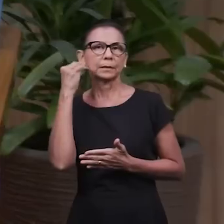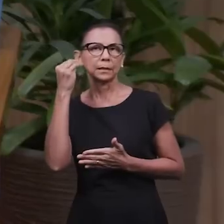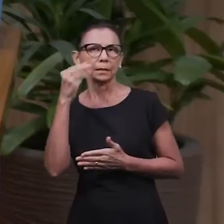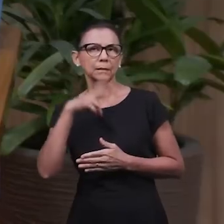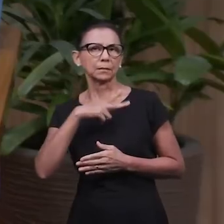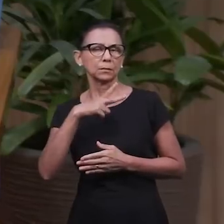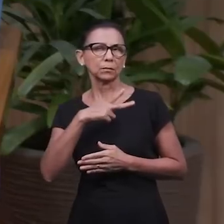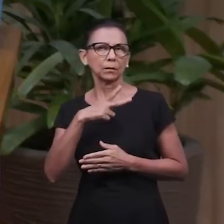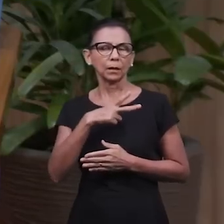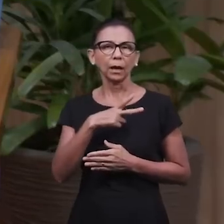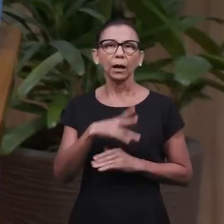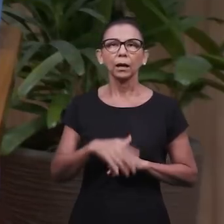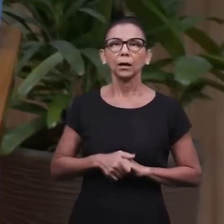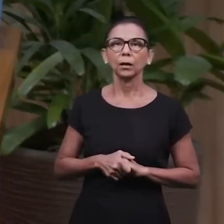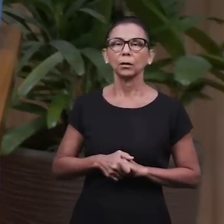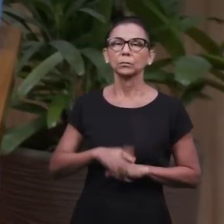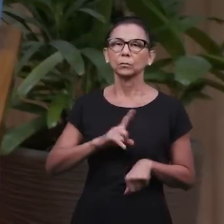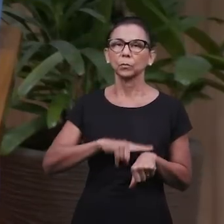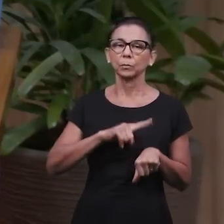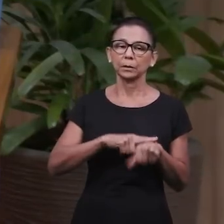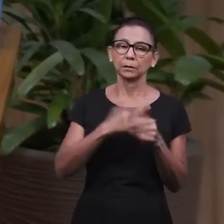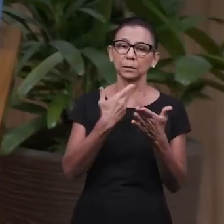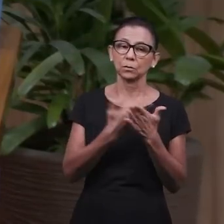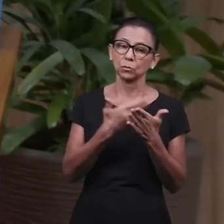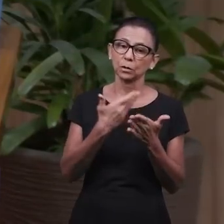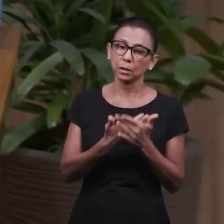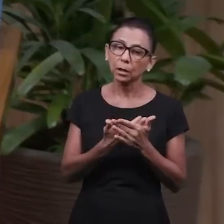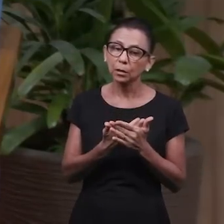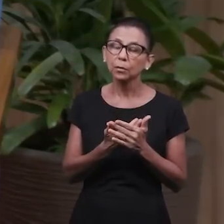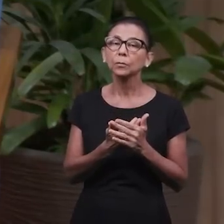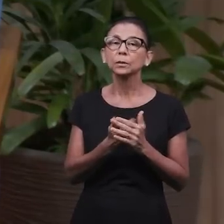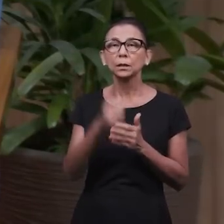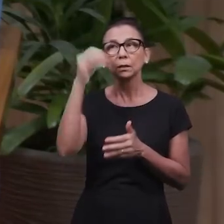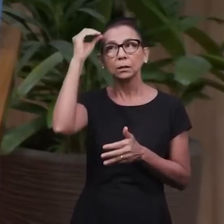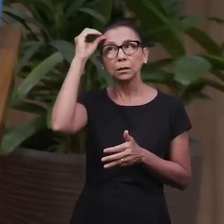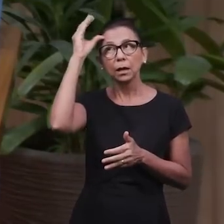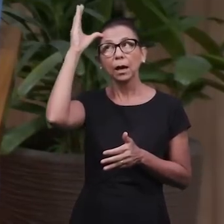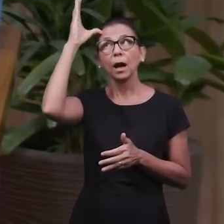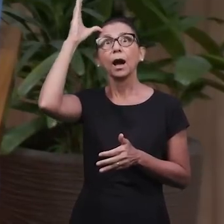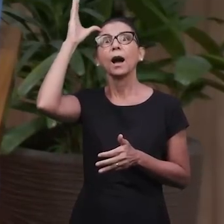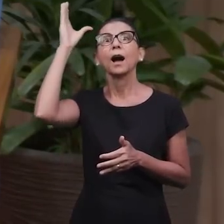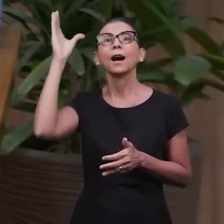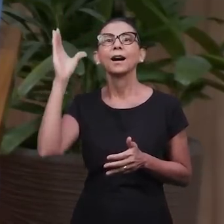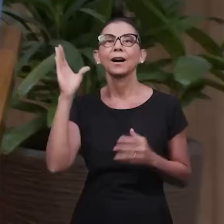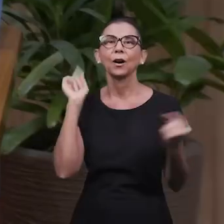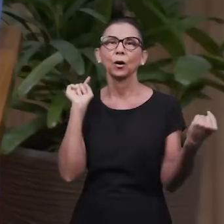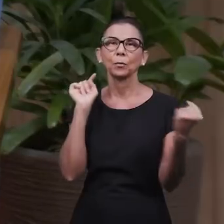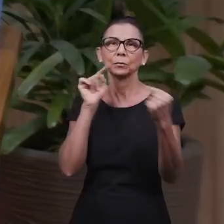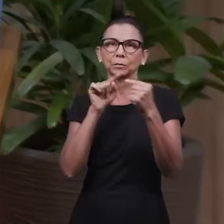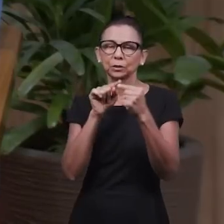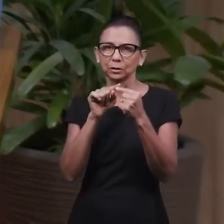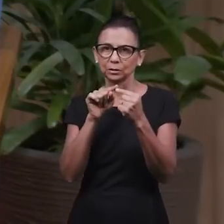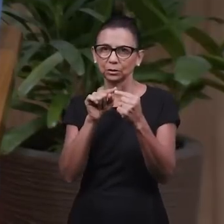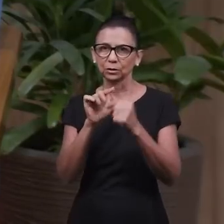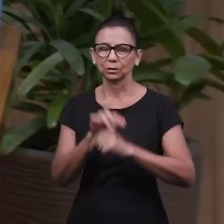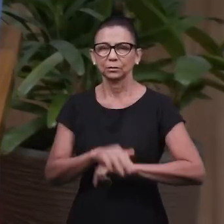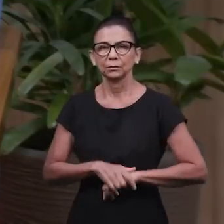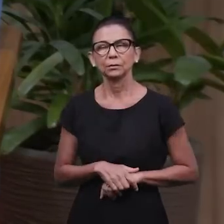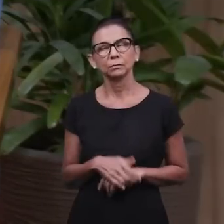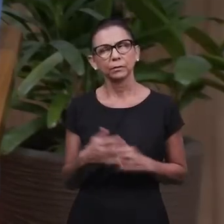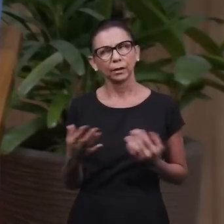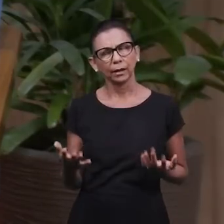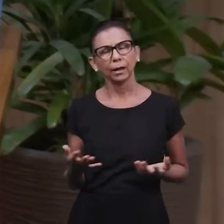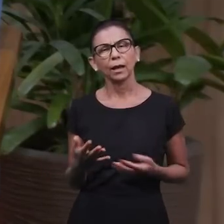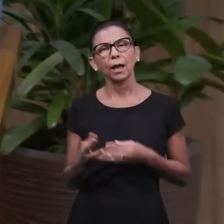vivemos e que, ao estudarmos, alcançamos, de maneira que o objetivo desse quadro é reforçar e até, de certa